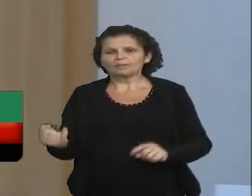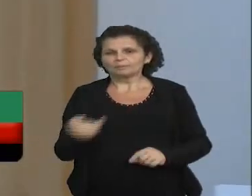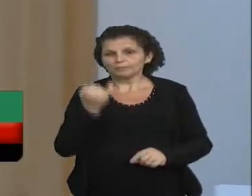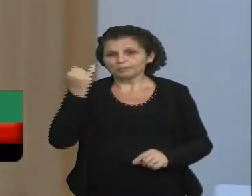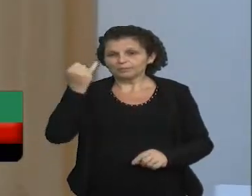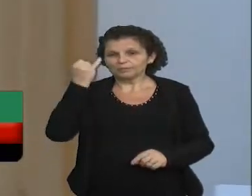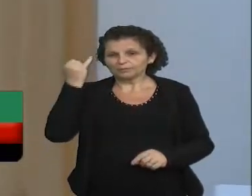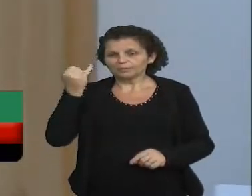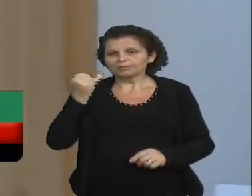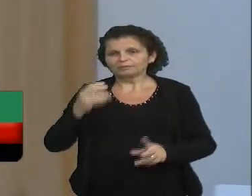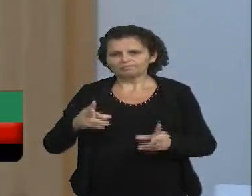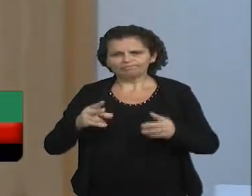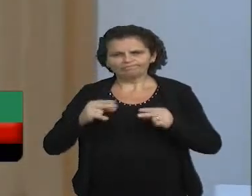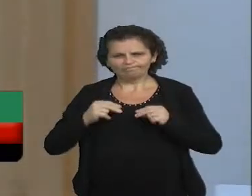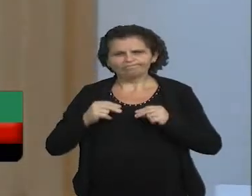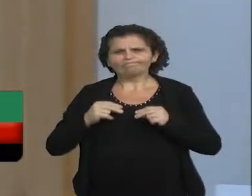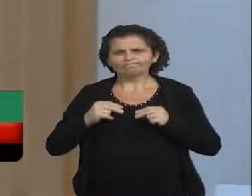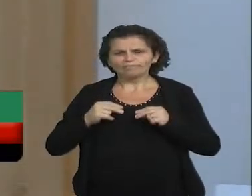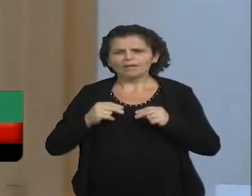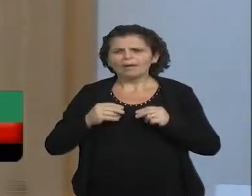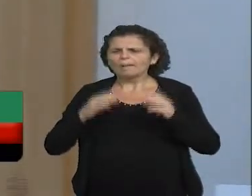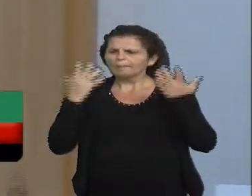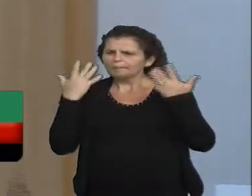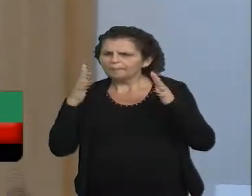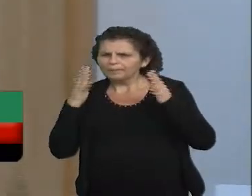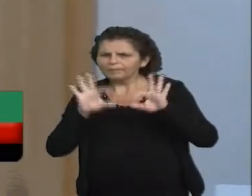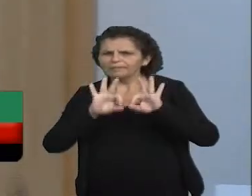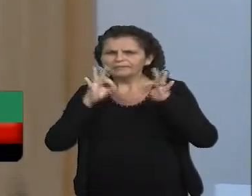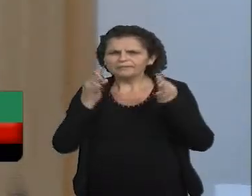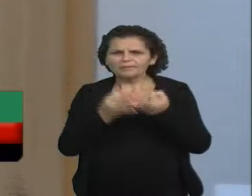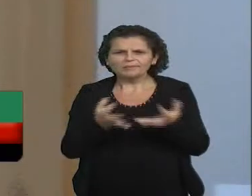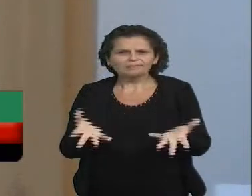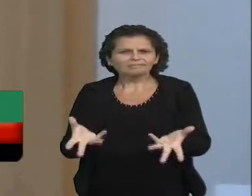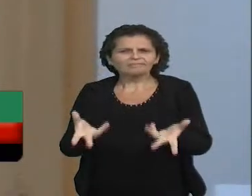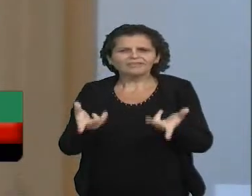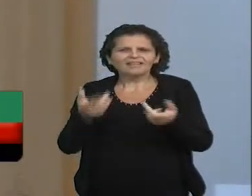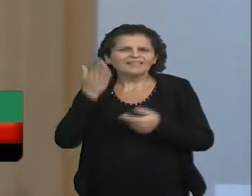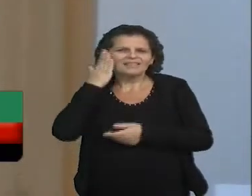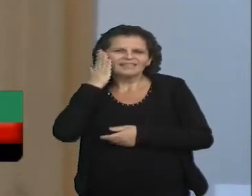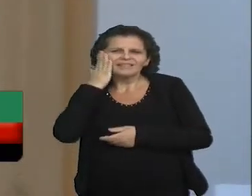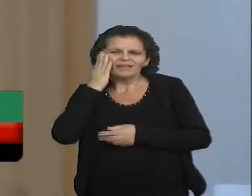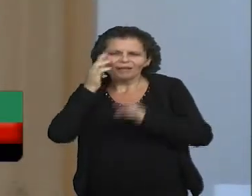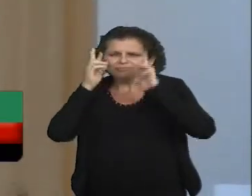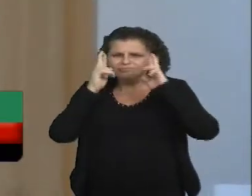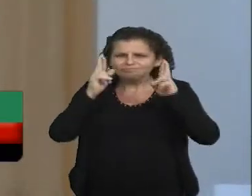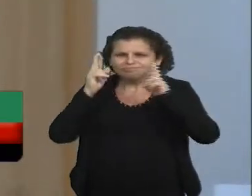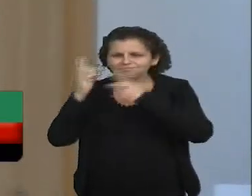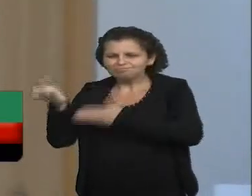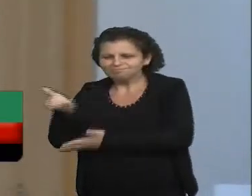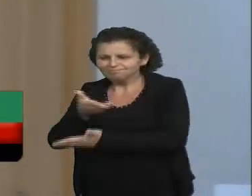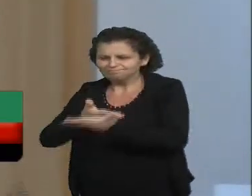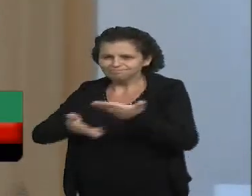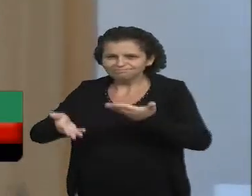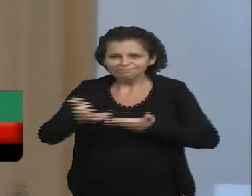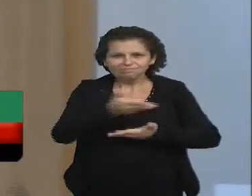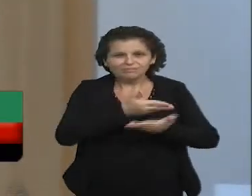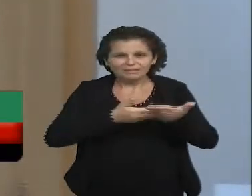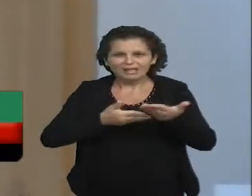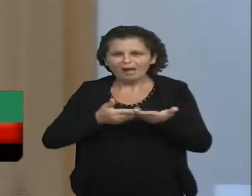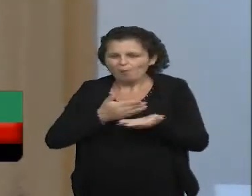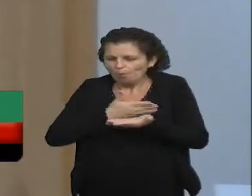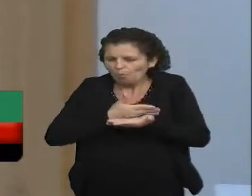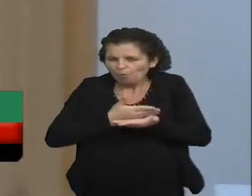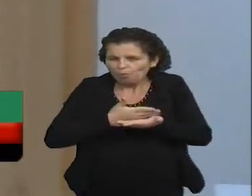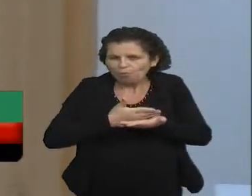importante. Parabéns. Parabéns pela tua família maravilhosa. É tão bom a gente saber e respeitar as nossas raízes,